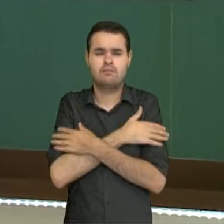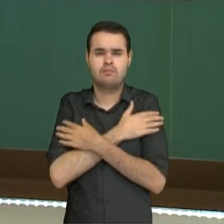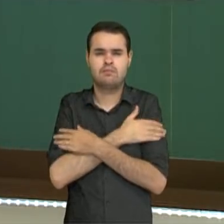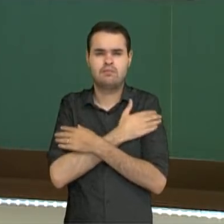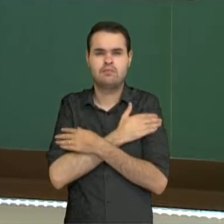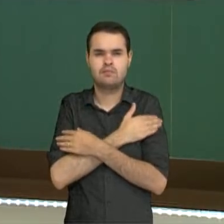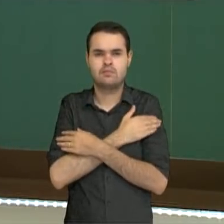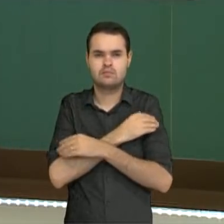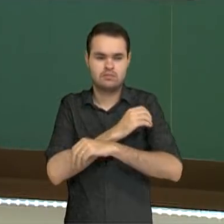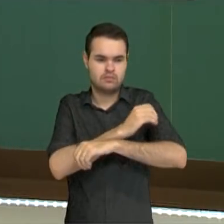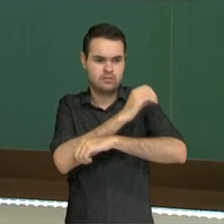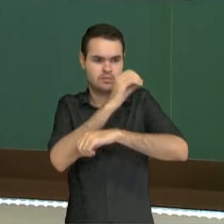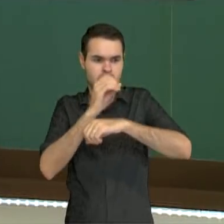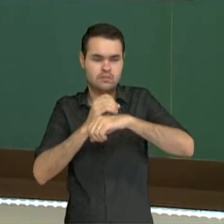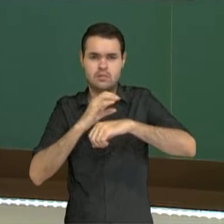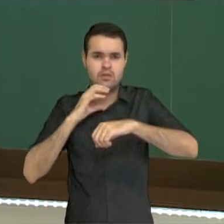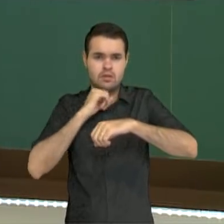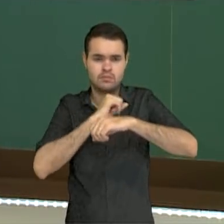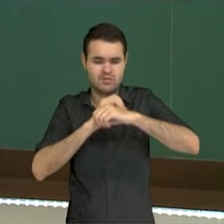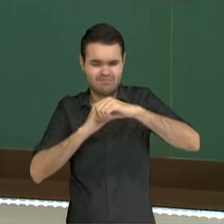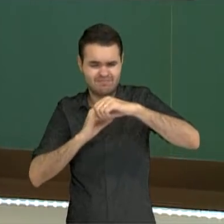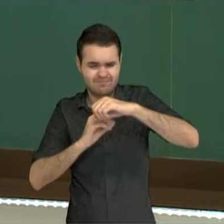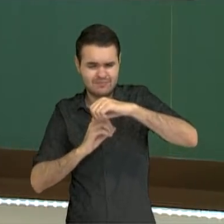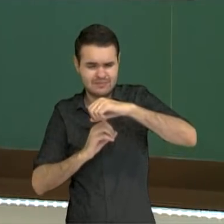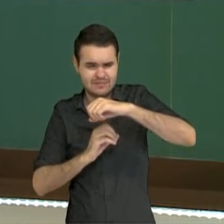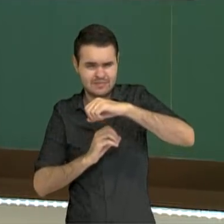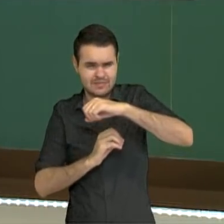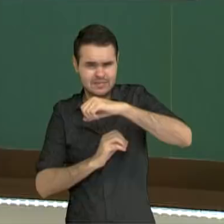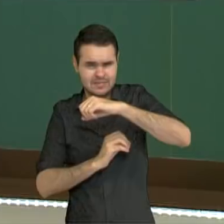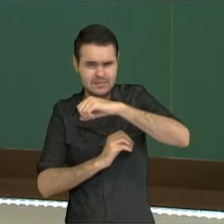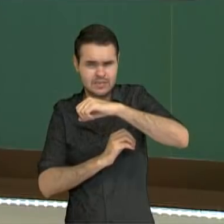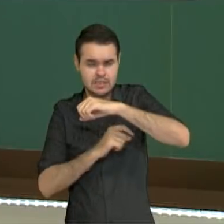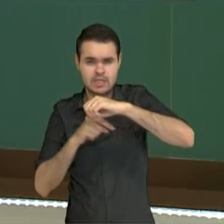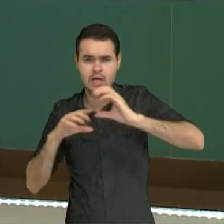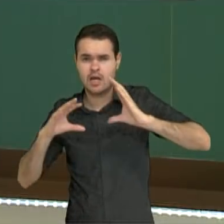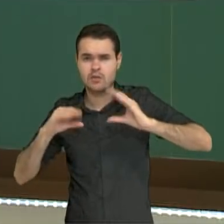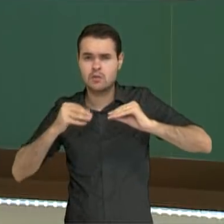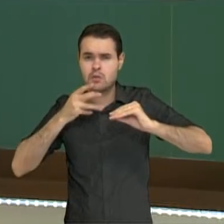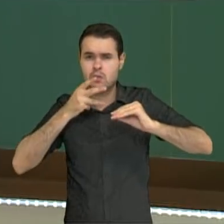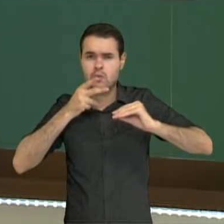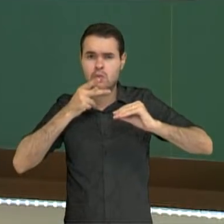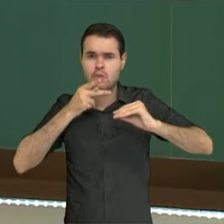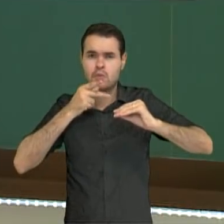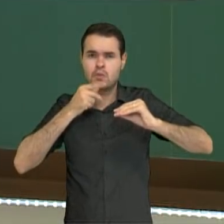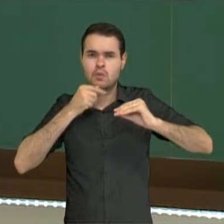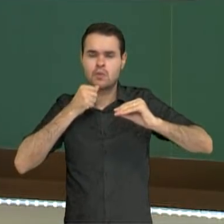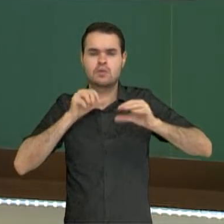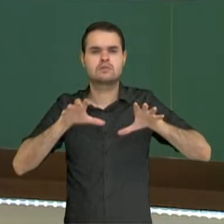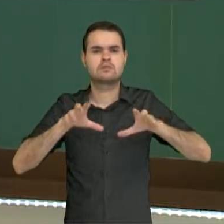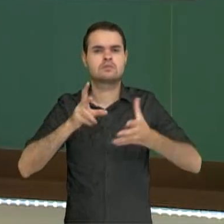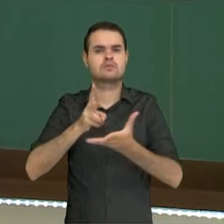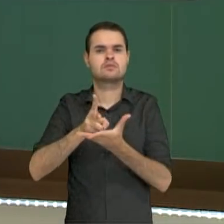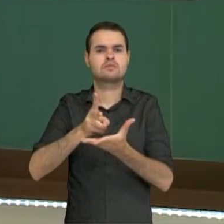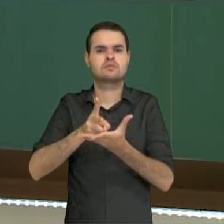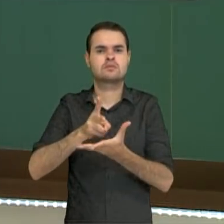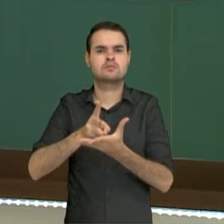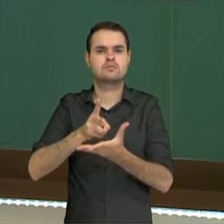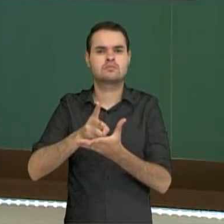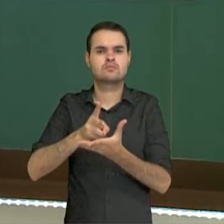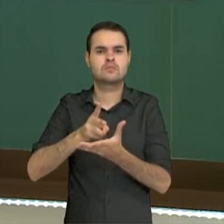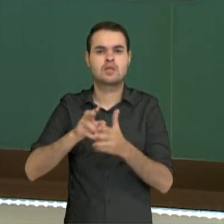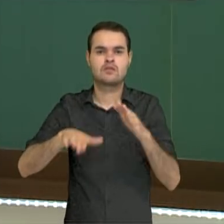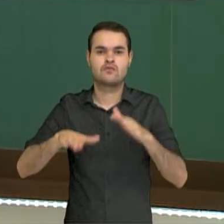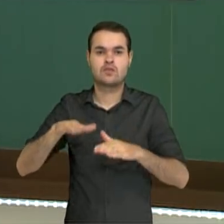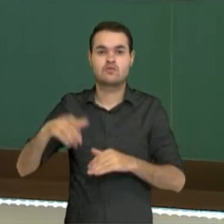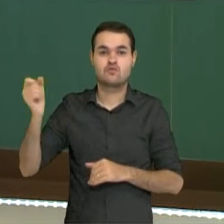curtos, as noites são longas. Então, naquela parte da Terra o Sol está iluminando menos,